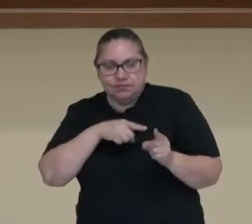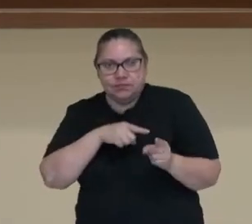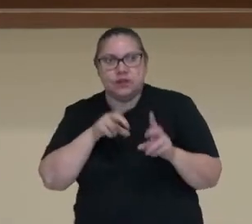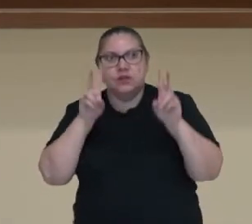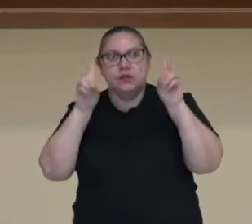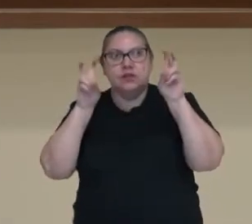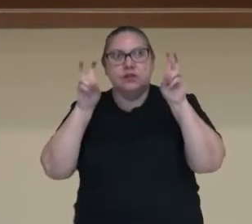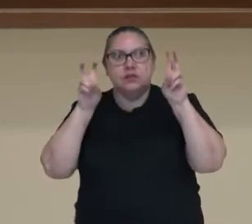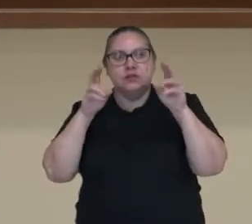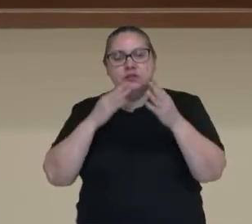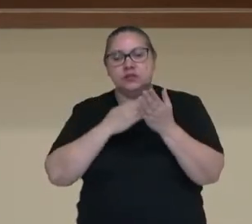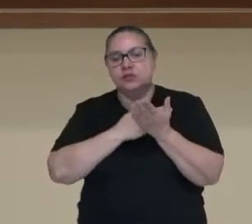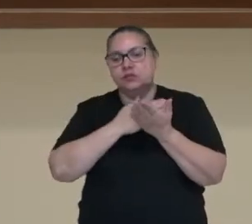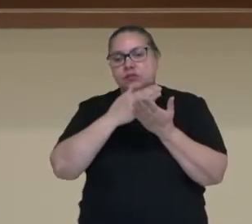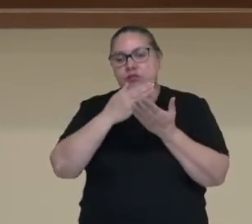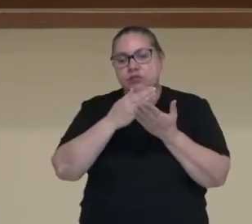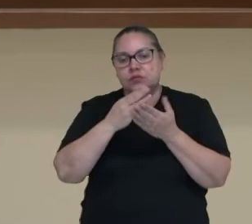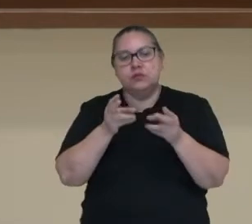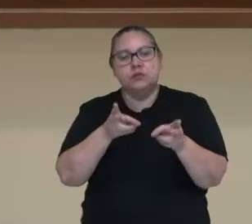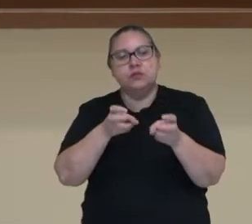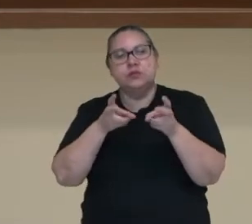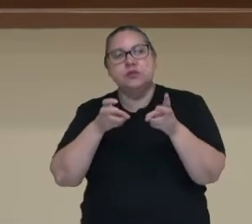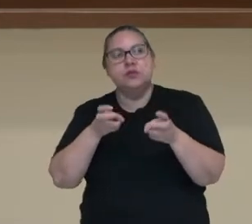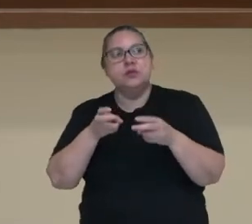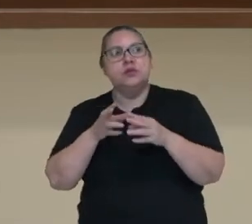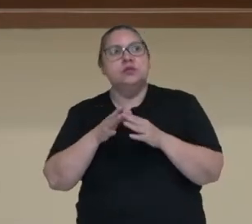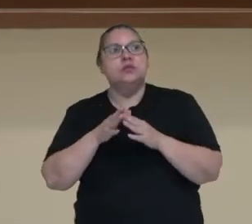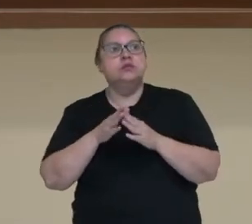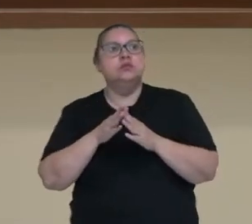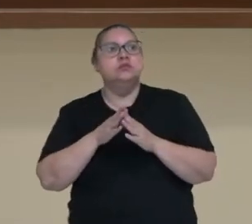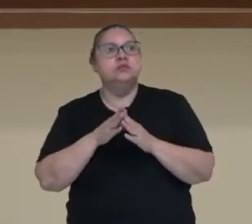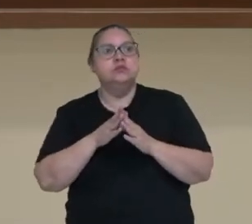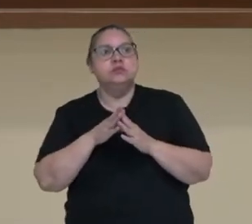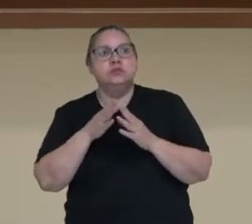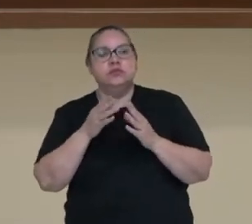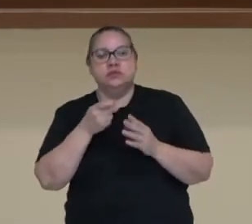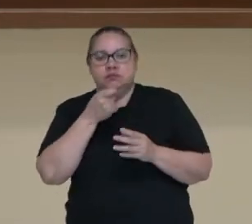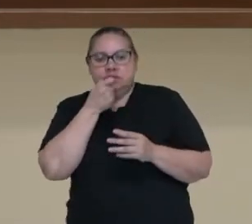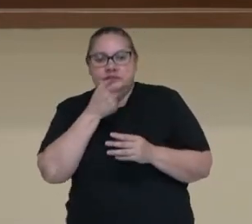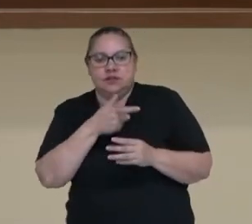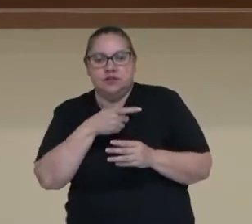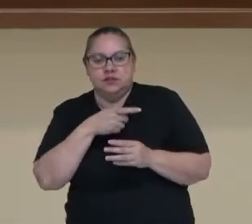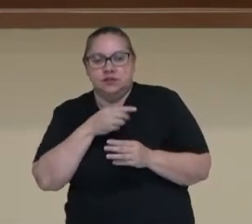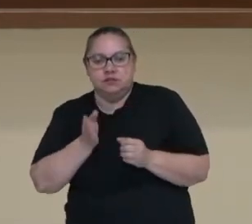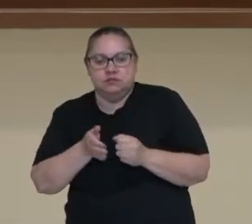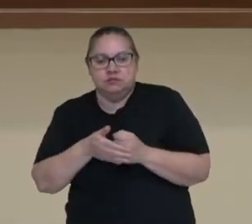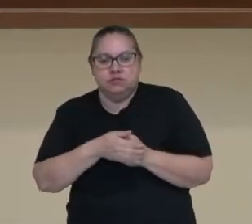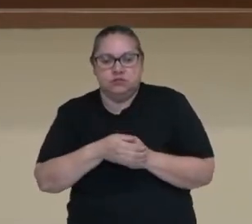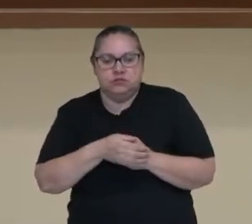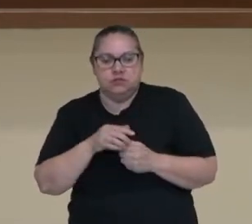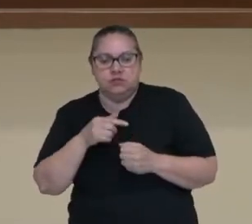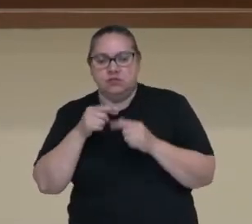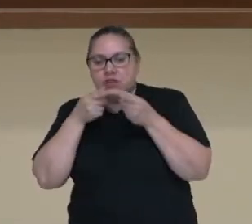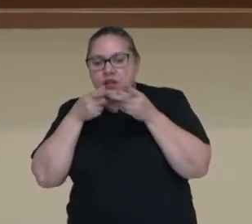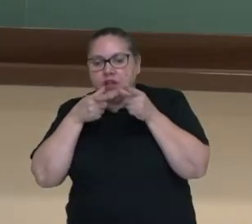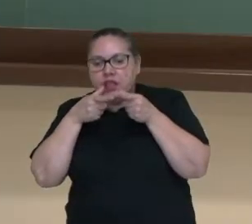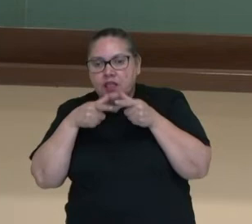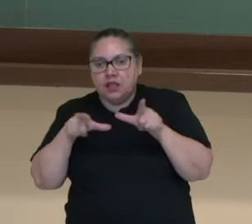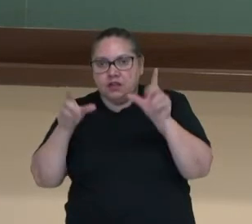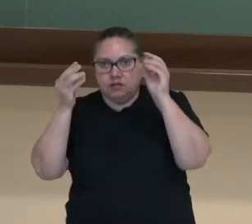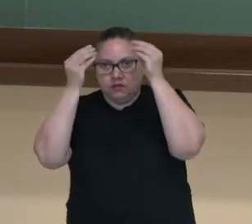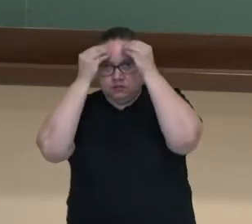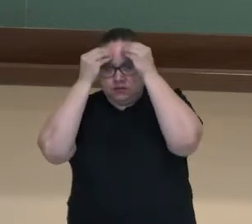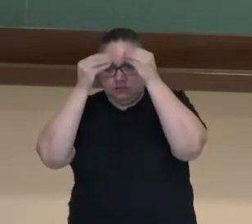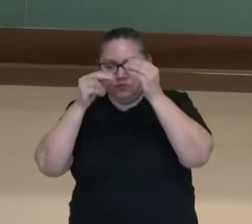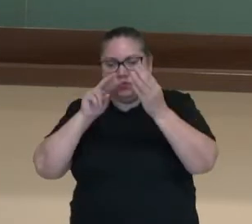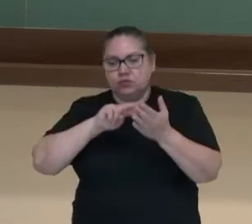desenvolvido, ó, desde o início que nós percebemos, né? Crítica indireta, linguagem trabalhada, duplo sentido,